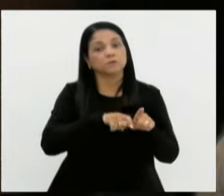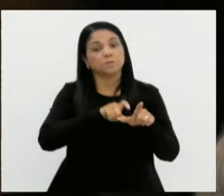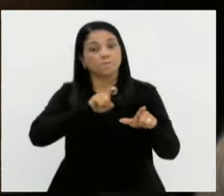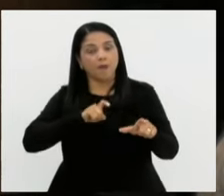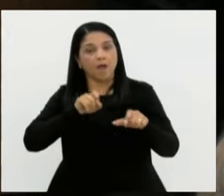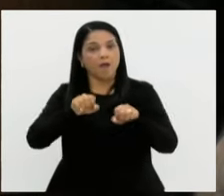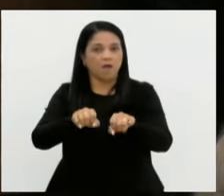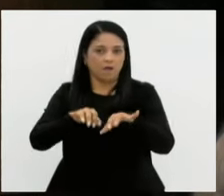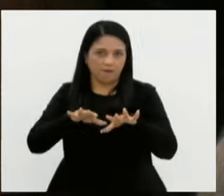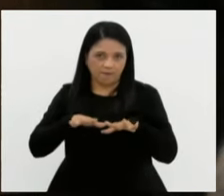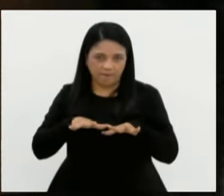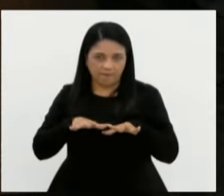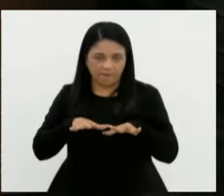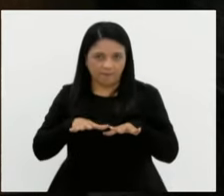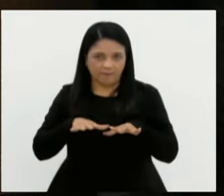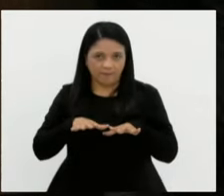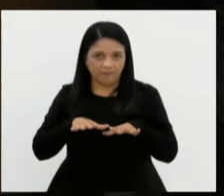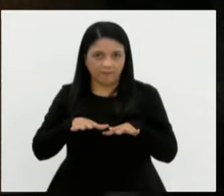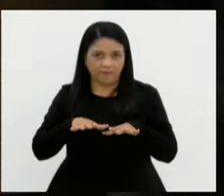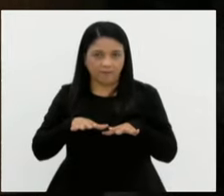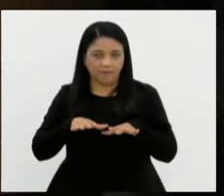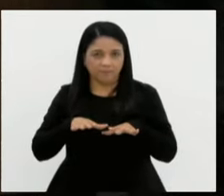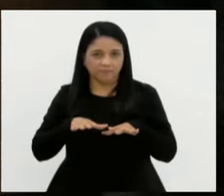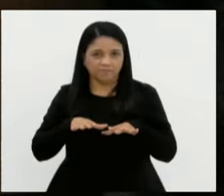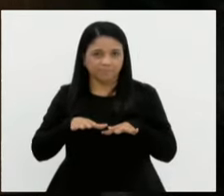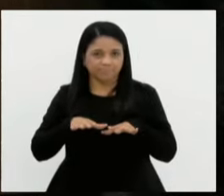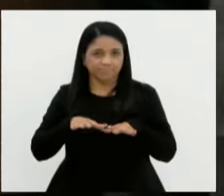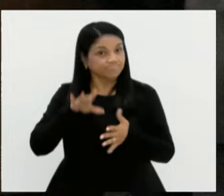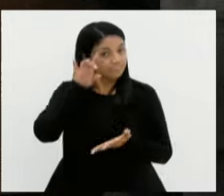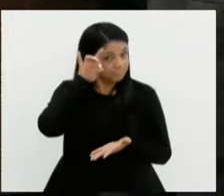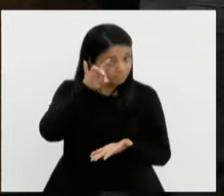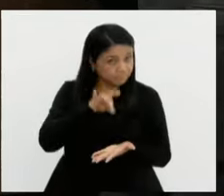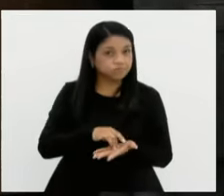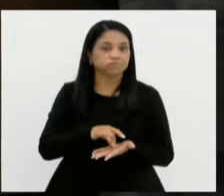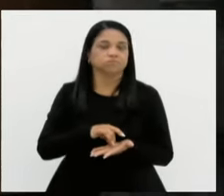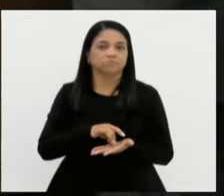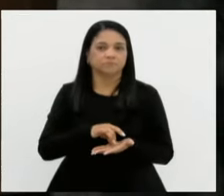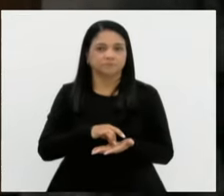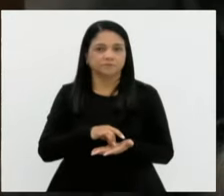parlamentares. É um dado muito concreto isso.